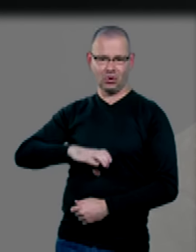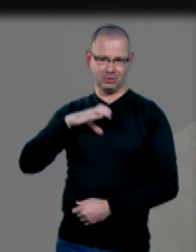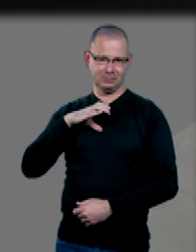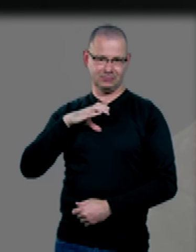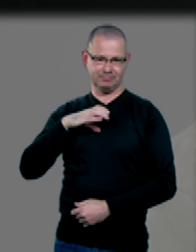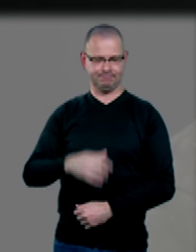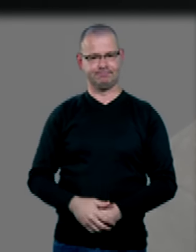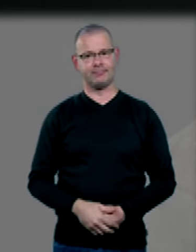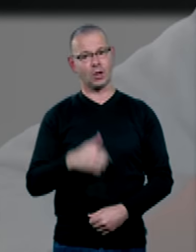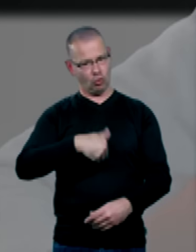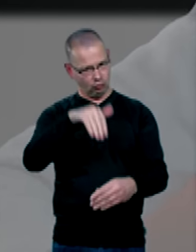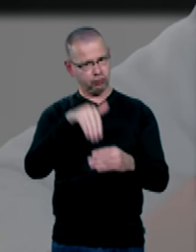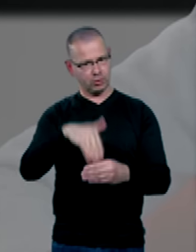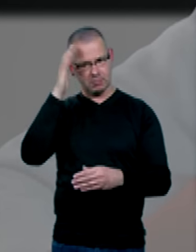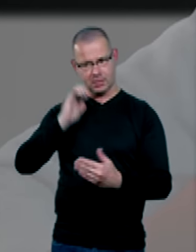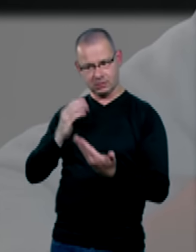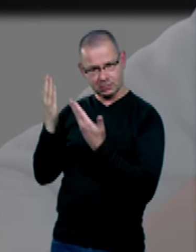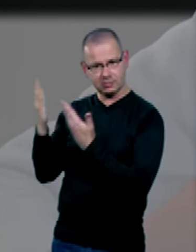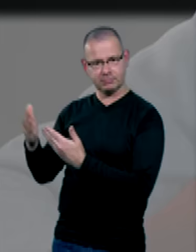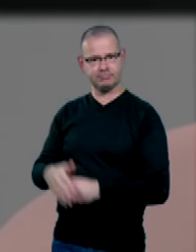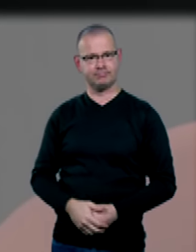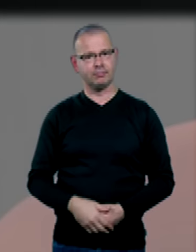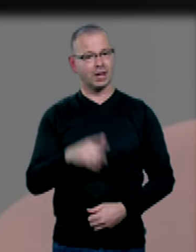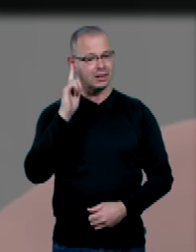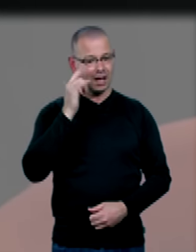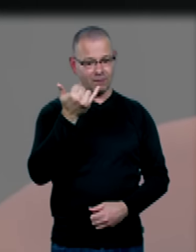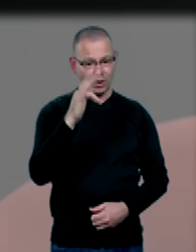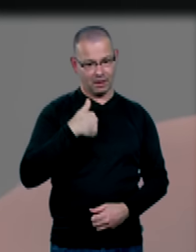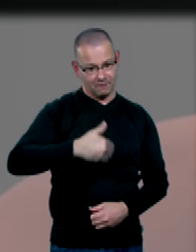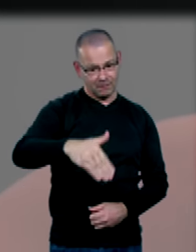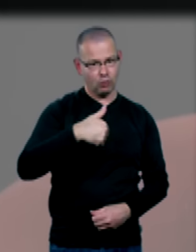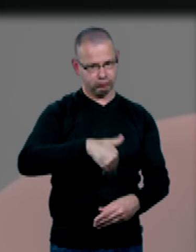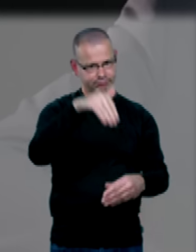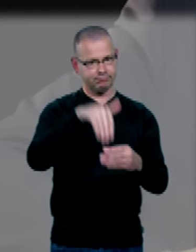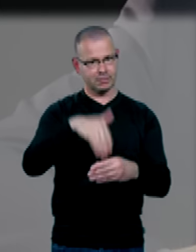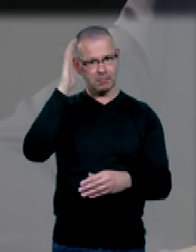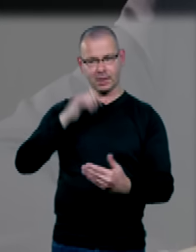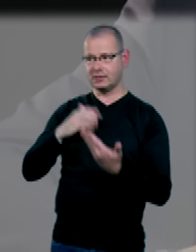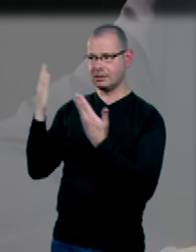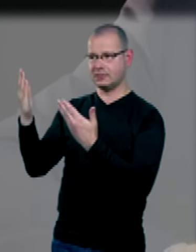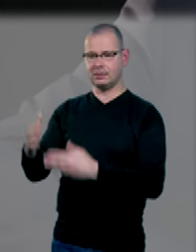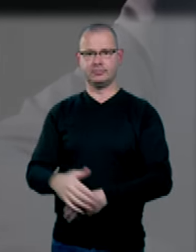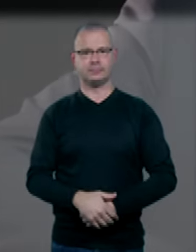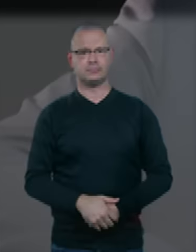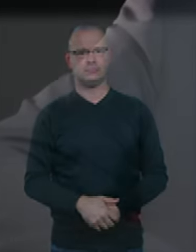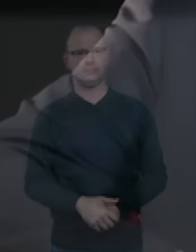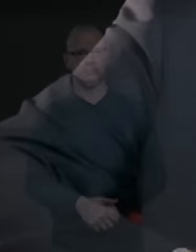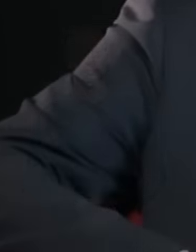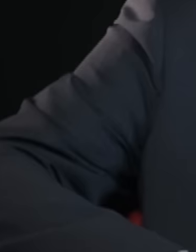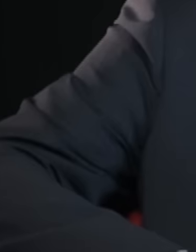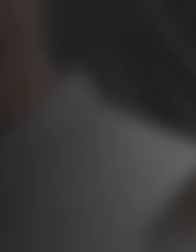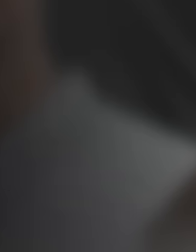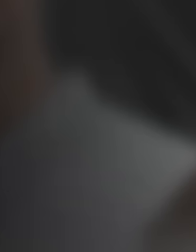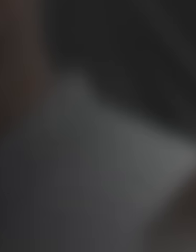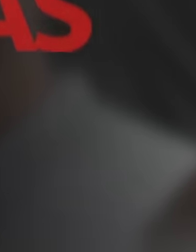votar Marisa Matias. Porque Marisa é confiança. Eu voto Marisa Matias. Dia 24, votarei em Marisa